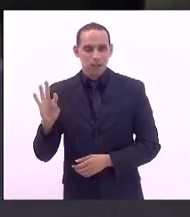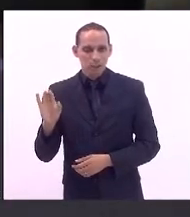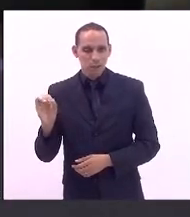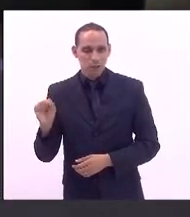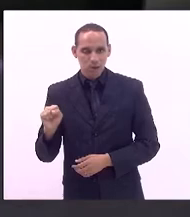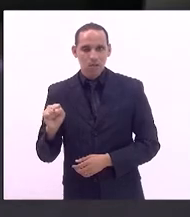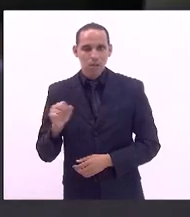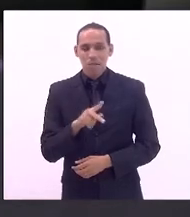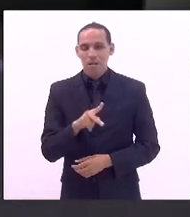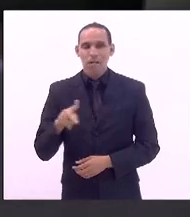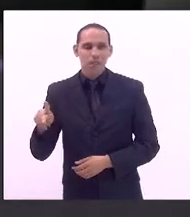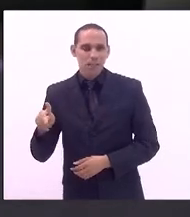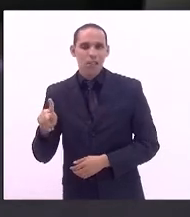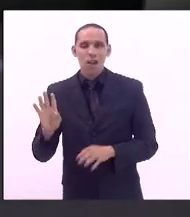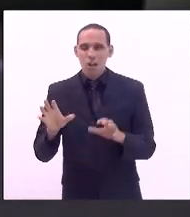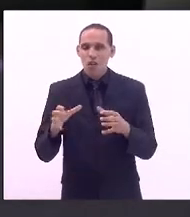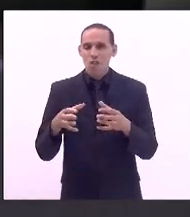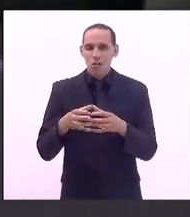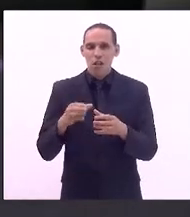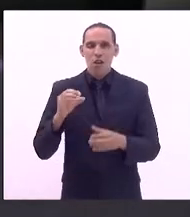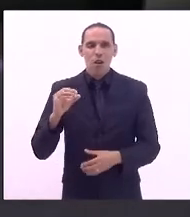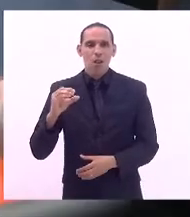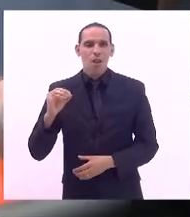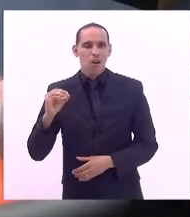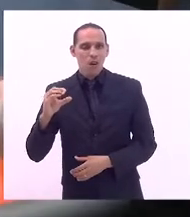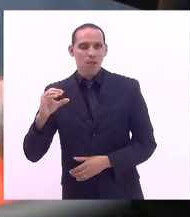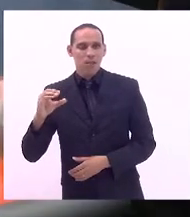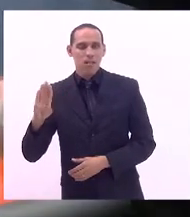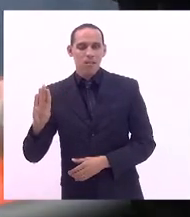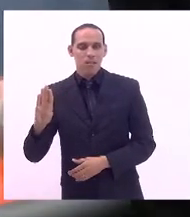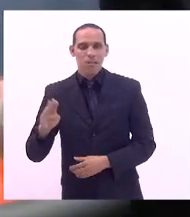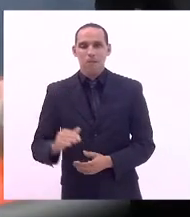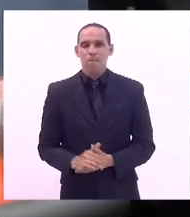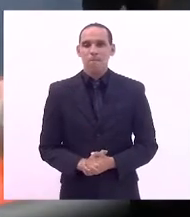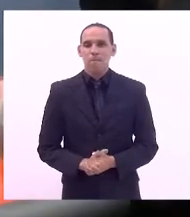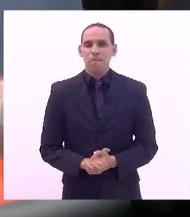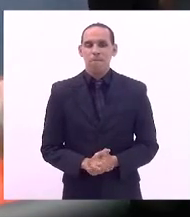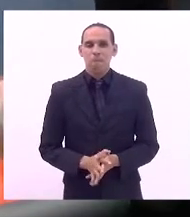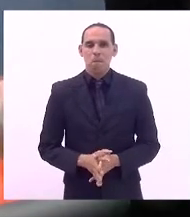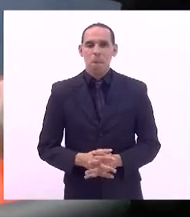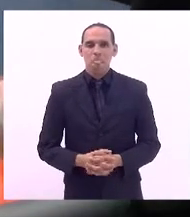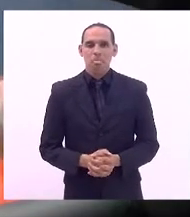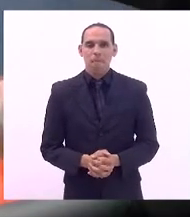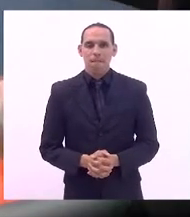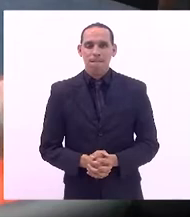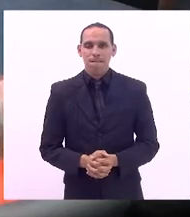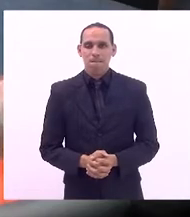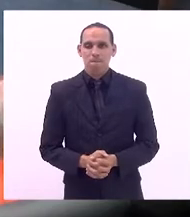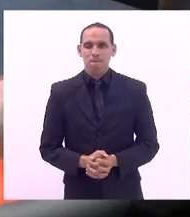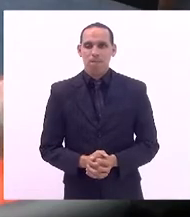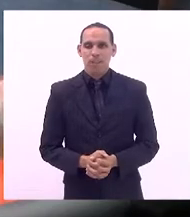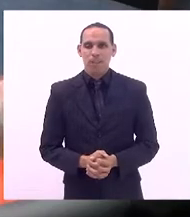conselho inter-religioso da ordem dos capelães do Brasil e